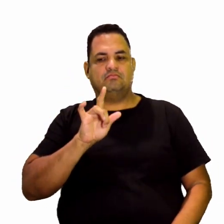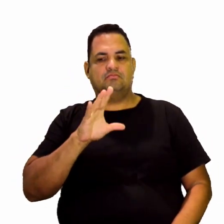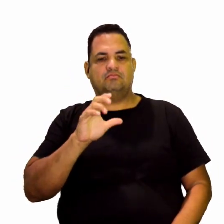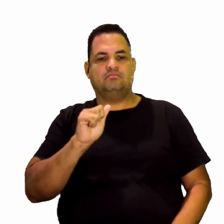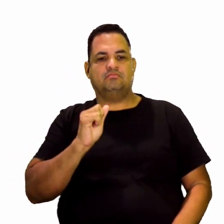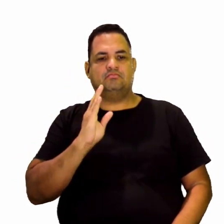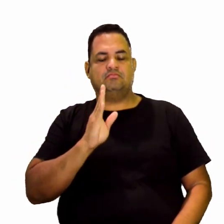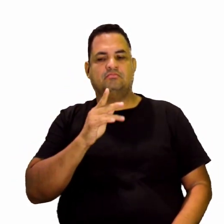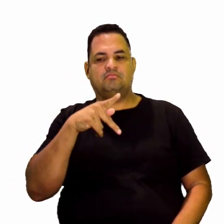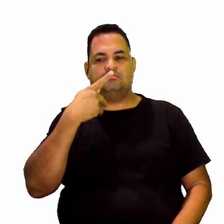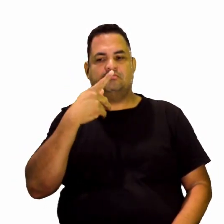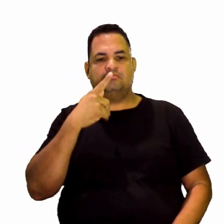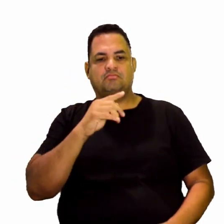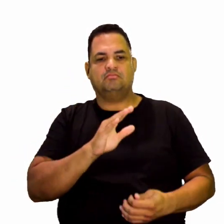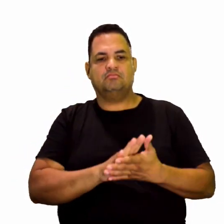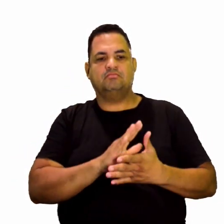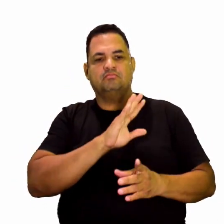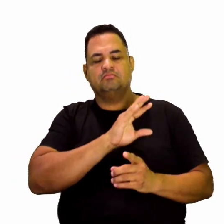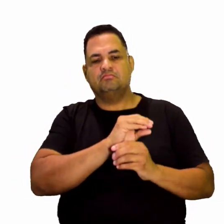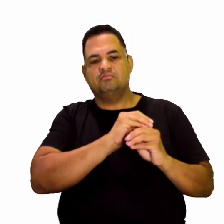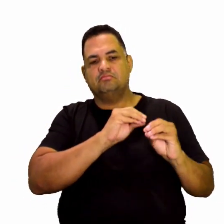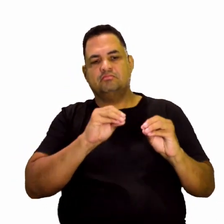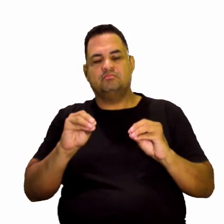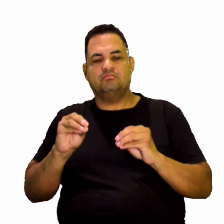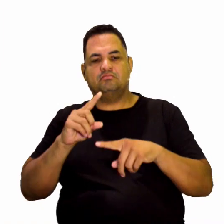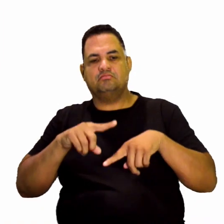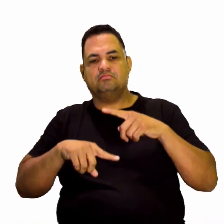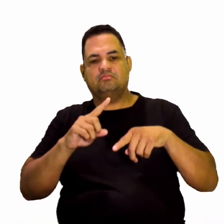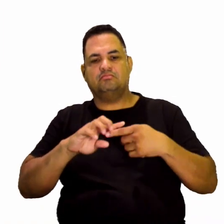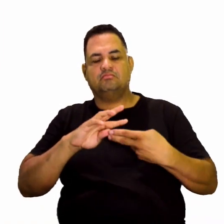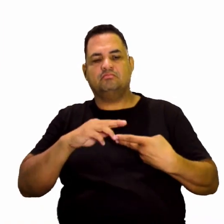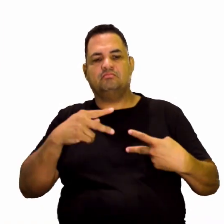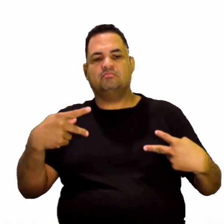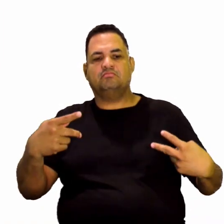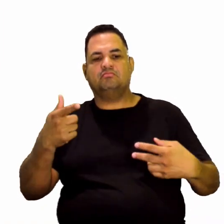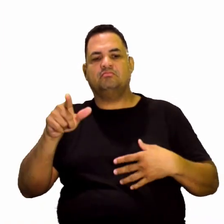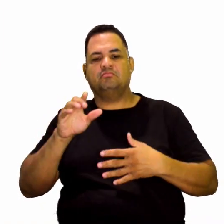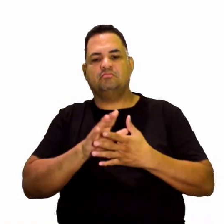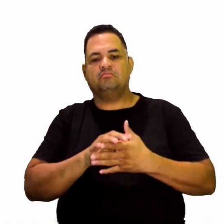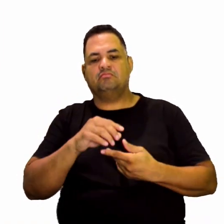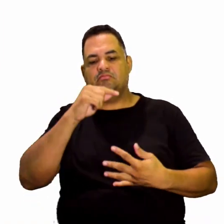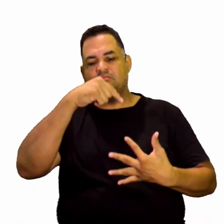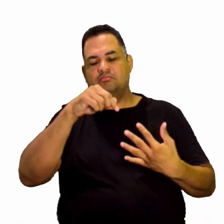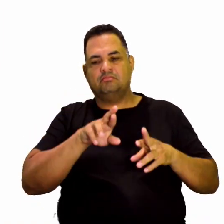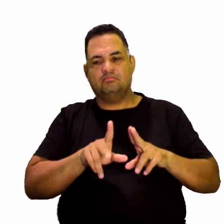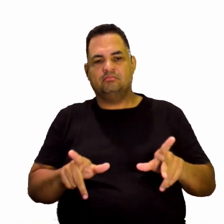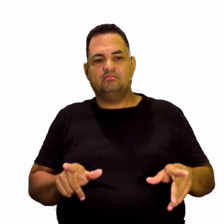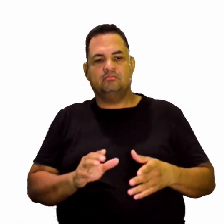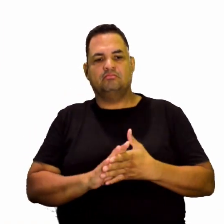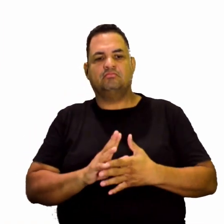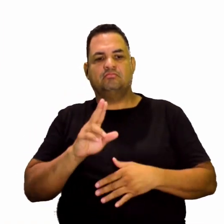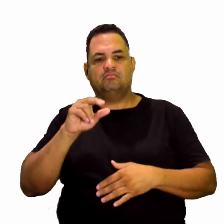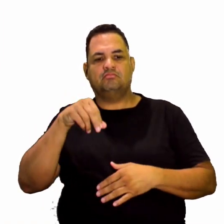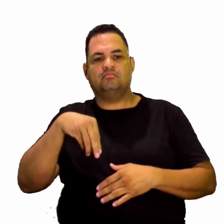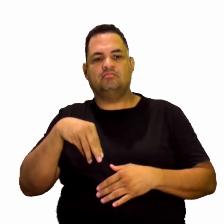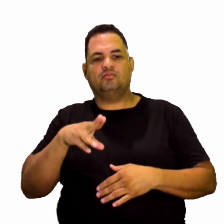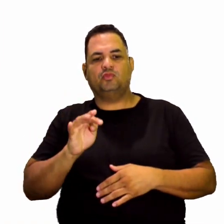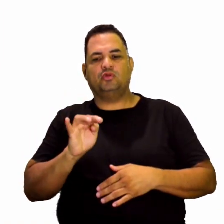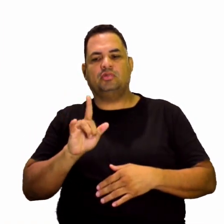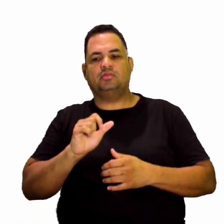Transgênico, a gente já falou, quando você transfere um trechinho do material genético para um outro da espécie diferente. O